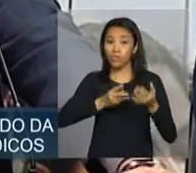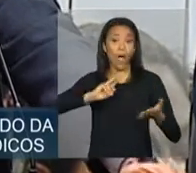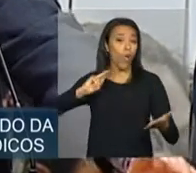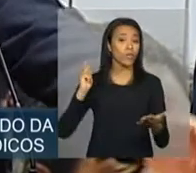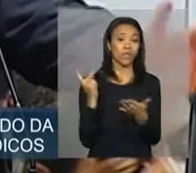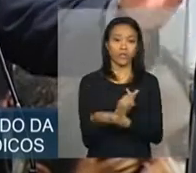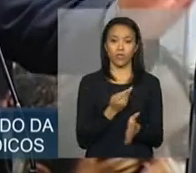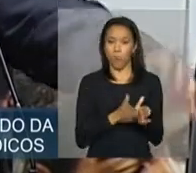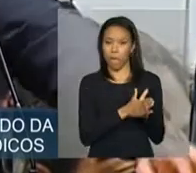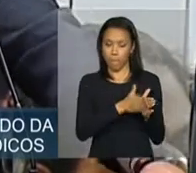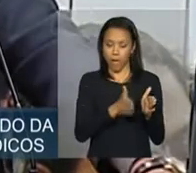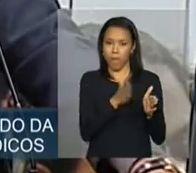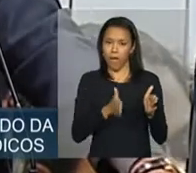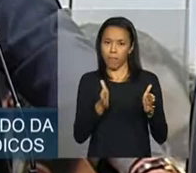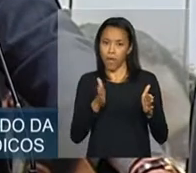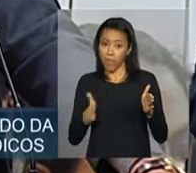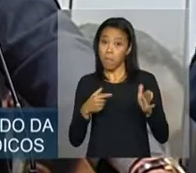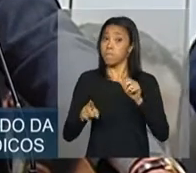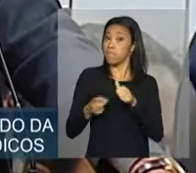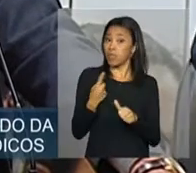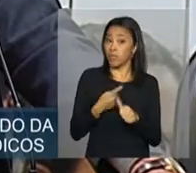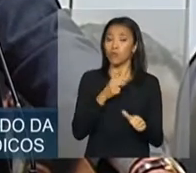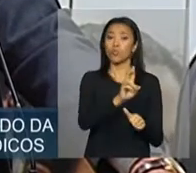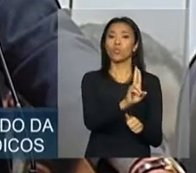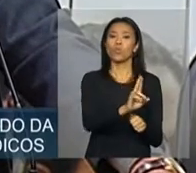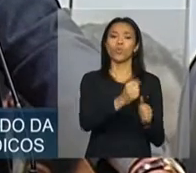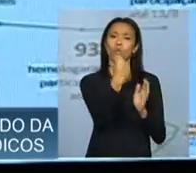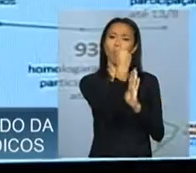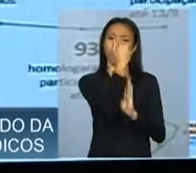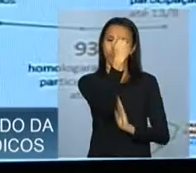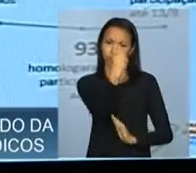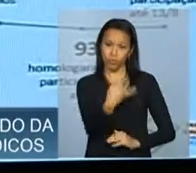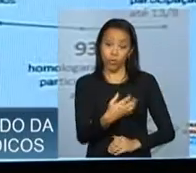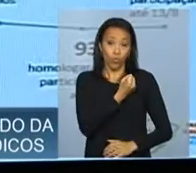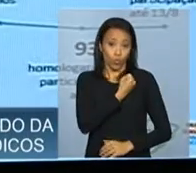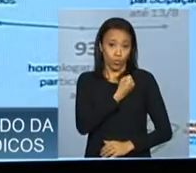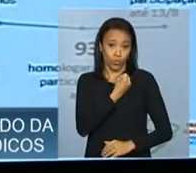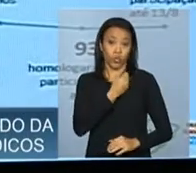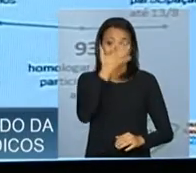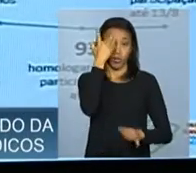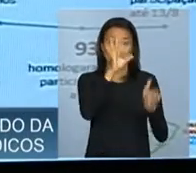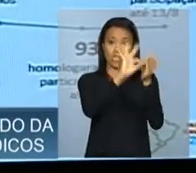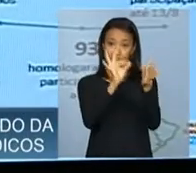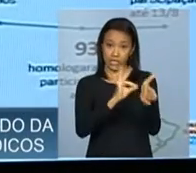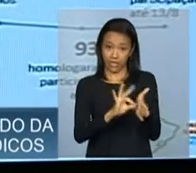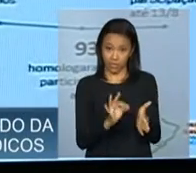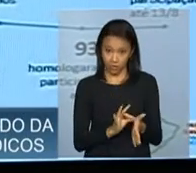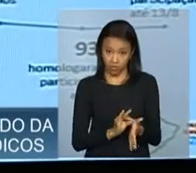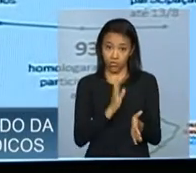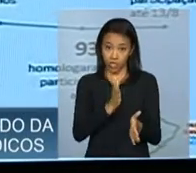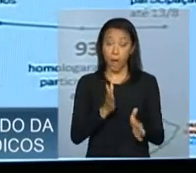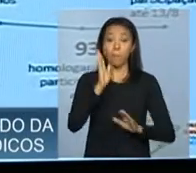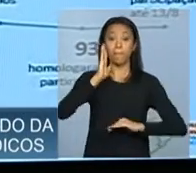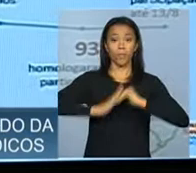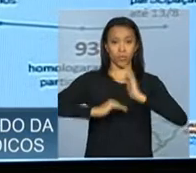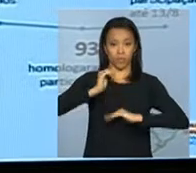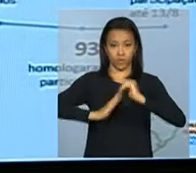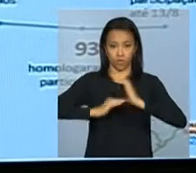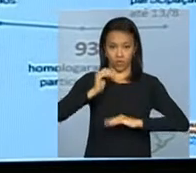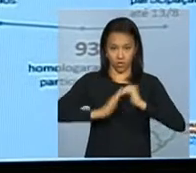processos acontecido nós começamos com aquele número de inscritos em relação o número de brasileiros aí nós temos falante para profissionais